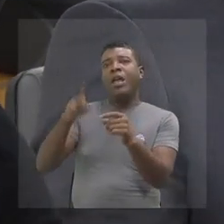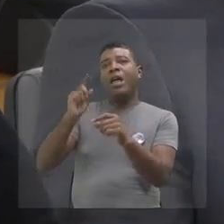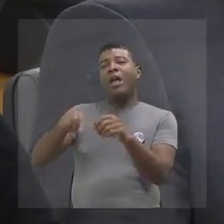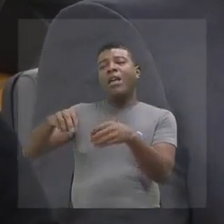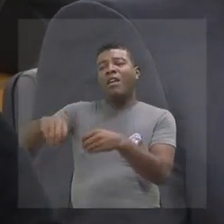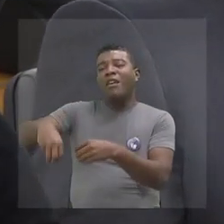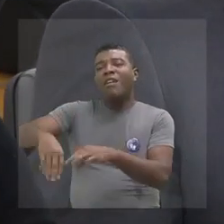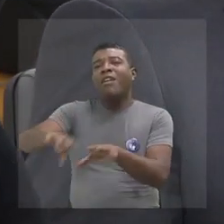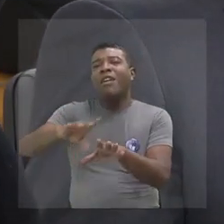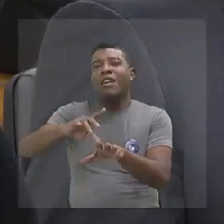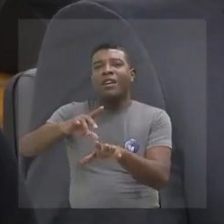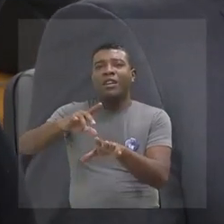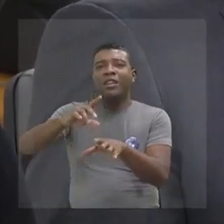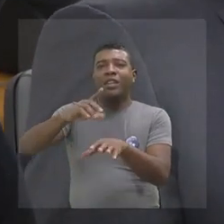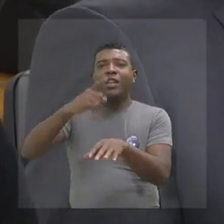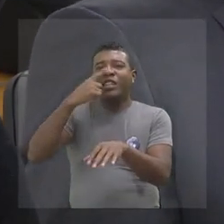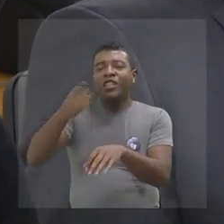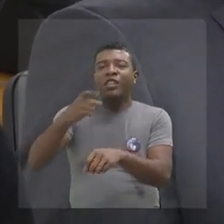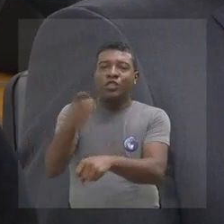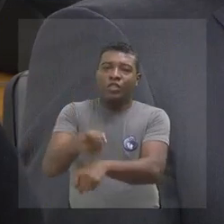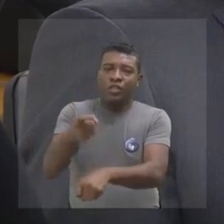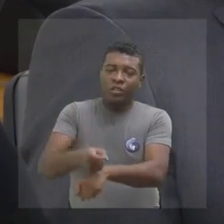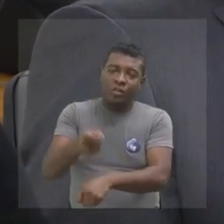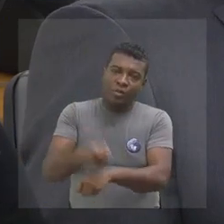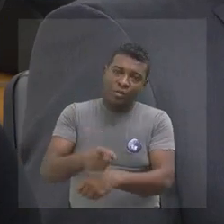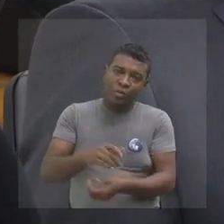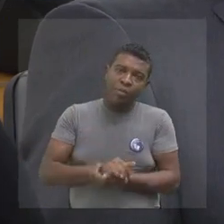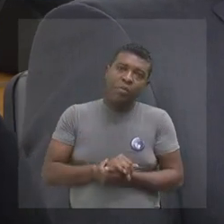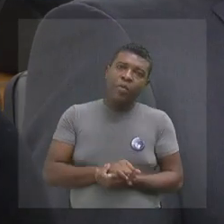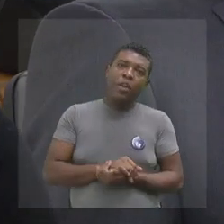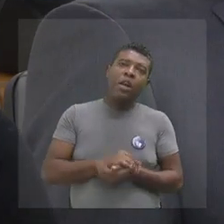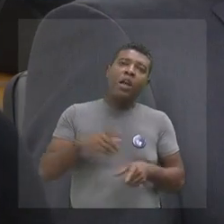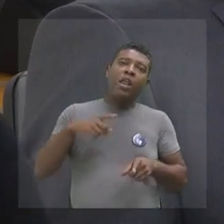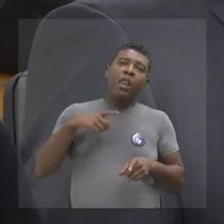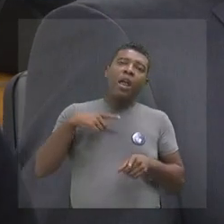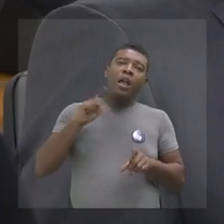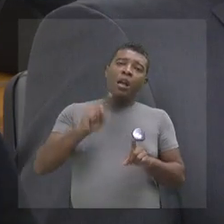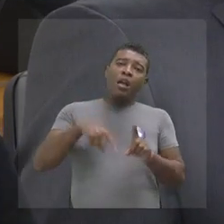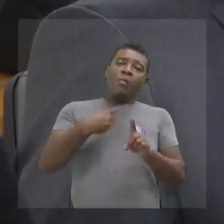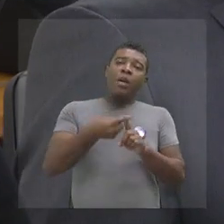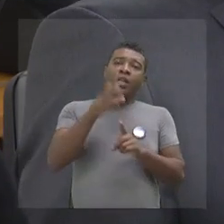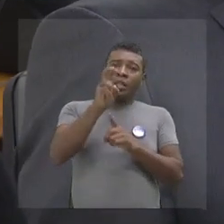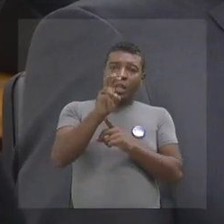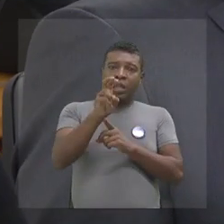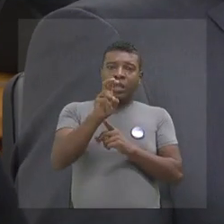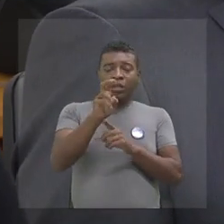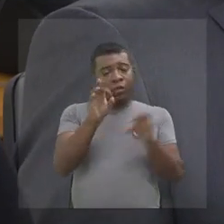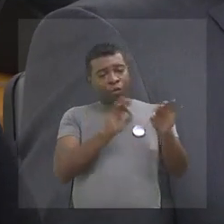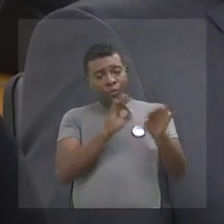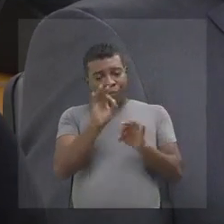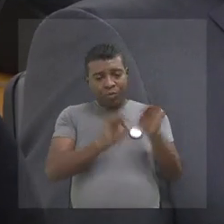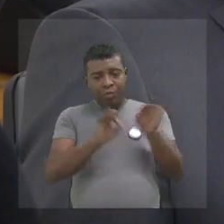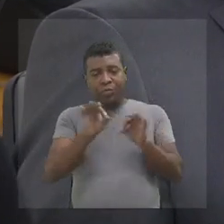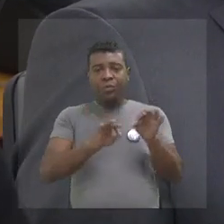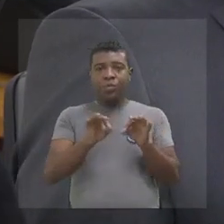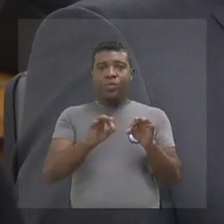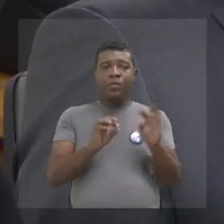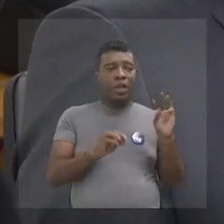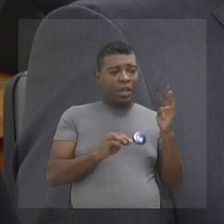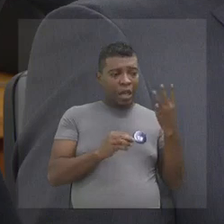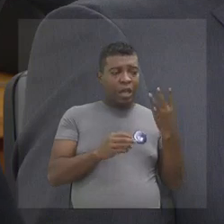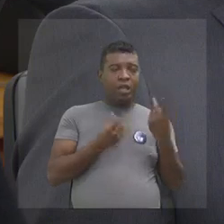sólidos com alguns municípios do Triângulo temos mais cinco em modelagem três com recurso próprio